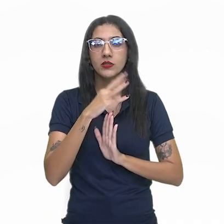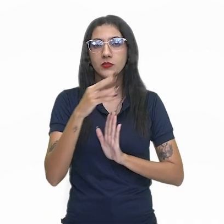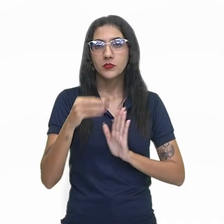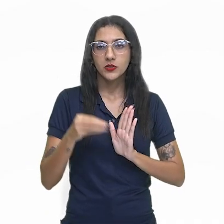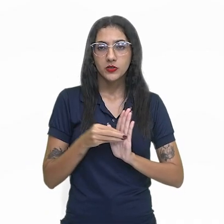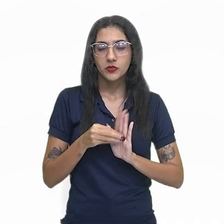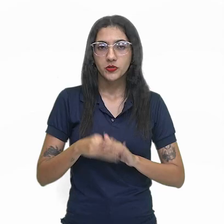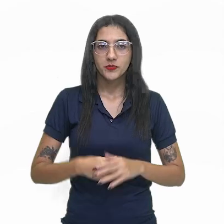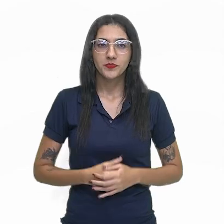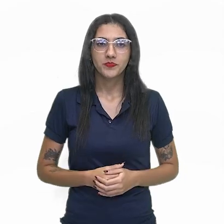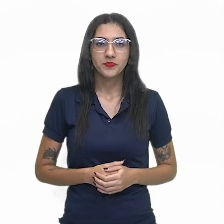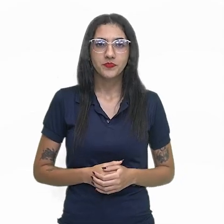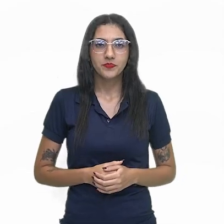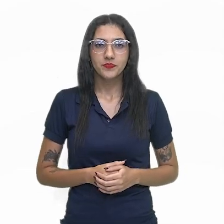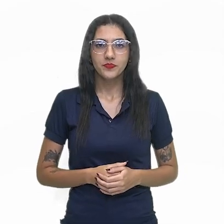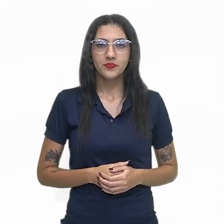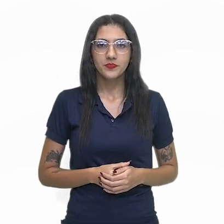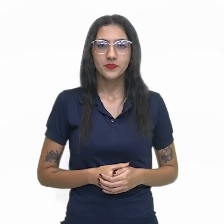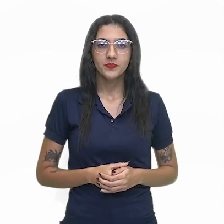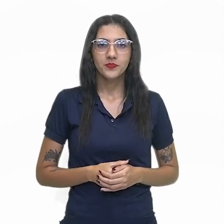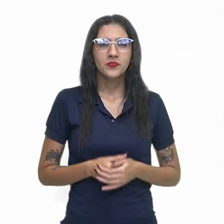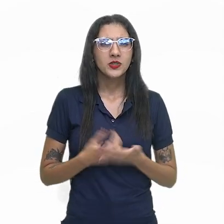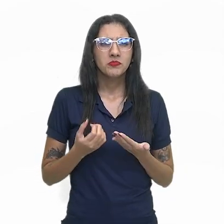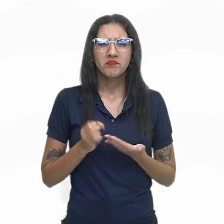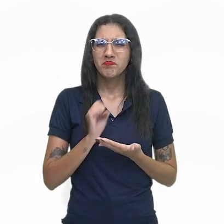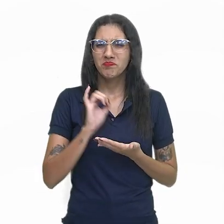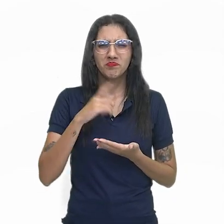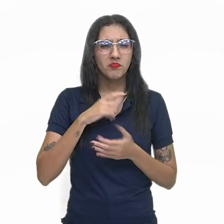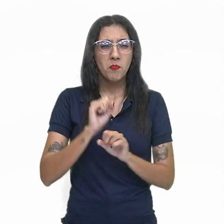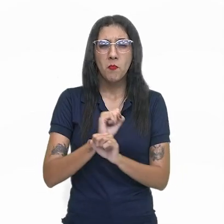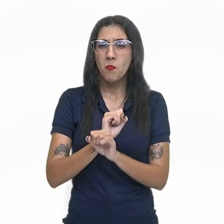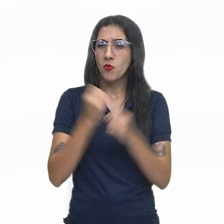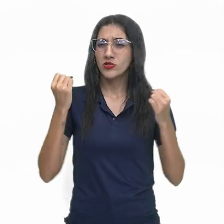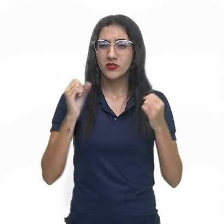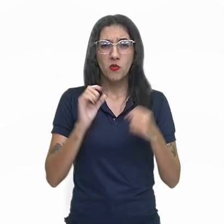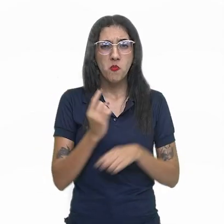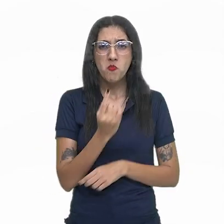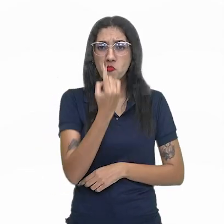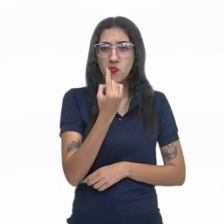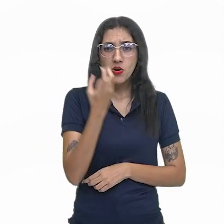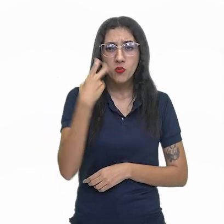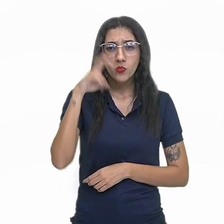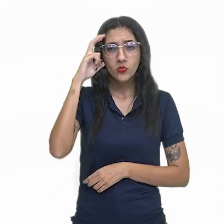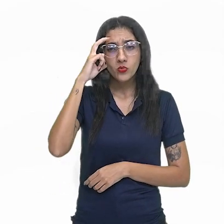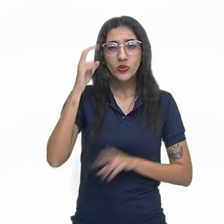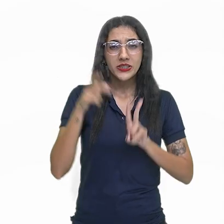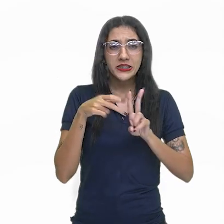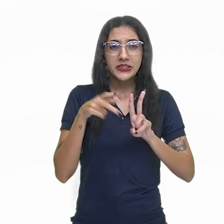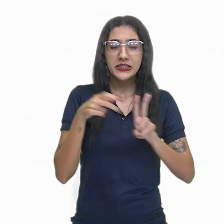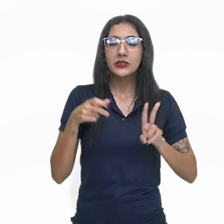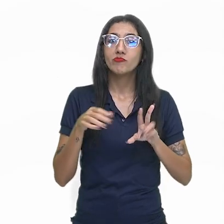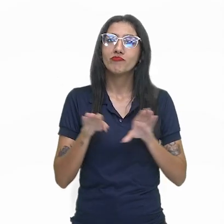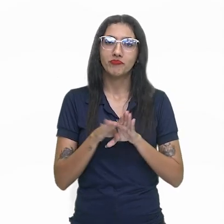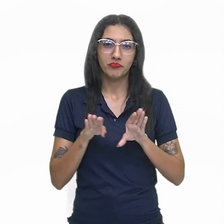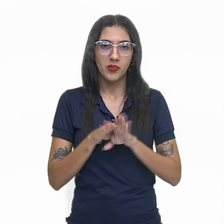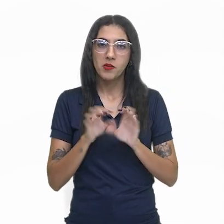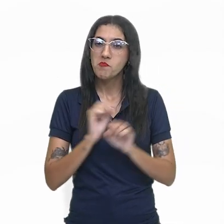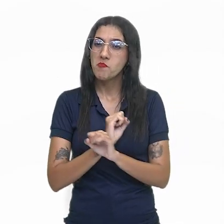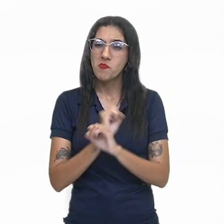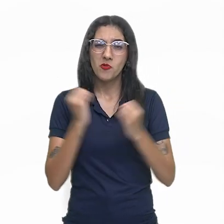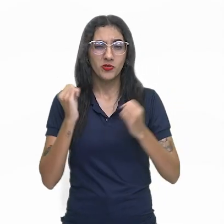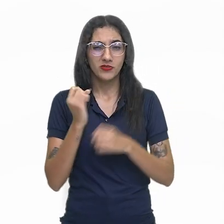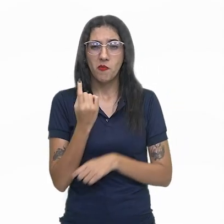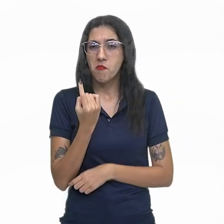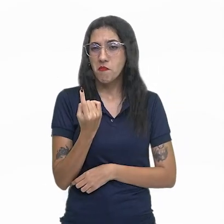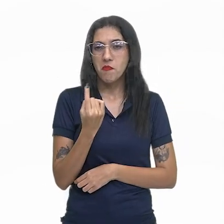é impossível falar de uma única cultura indígena, é impossível falar de uma única